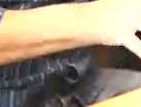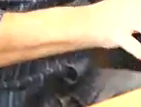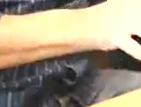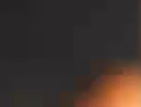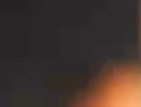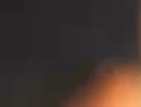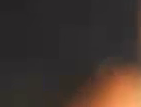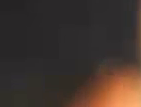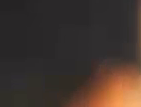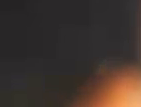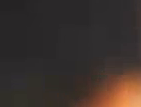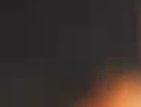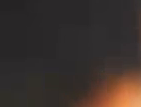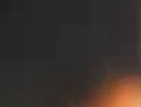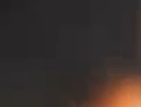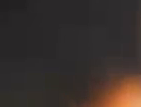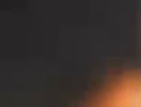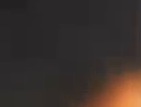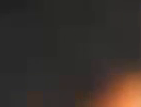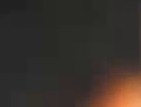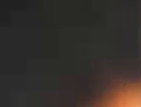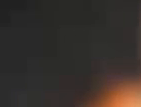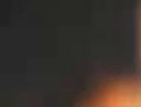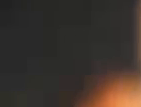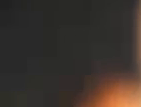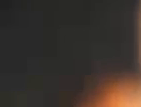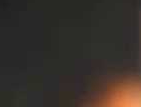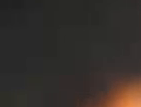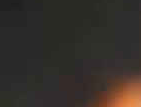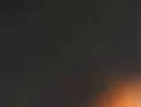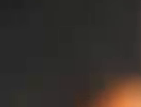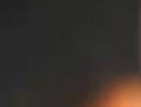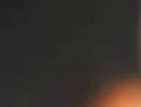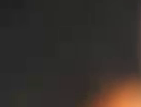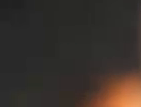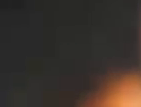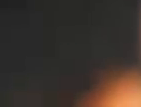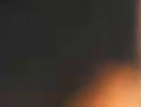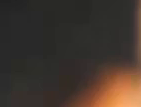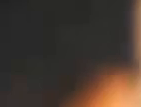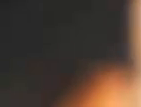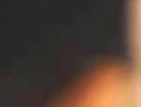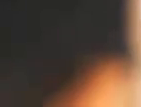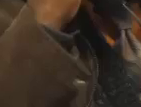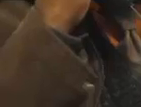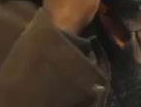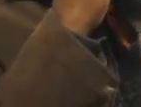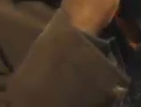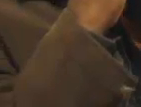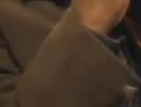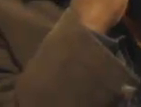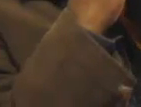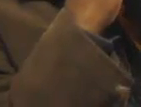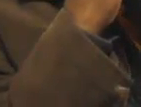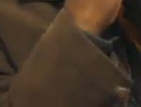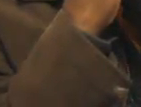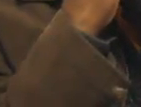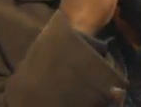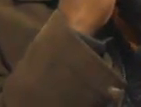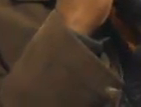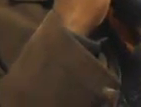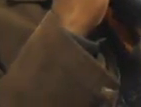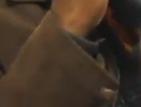mesmo denúncias à Câmara, que dará solução ou encaminhamento a todas elas. Você pode entrar em contato com a ouvidoria